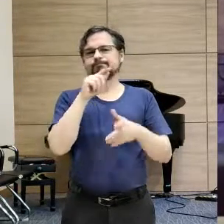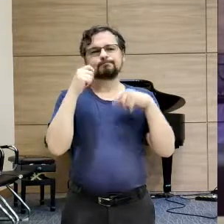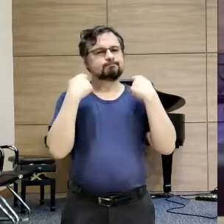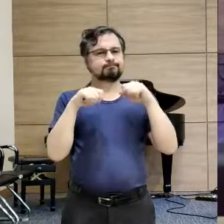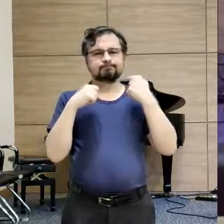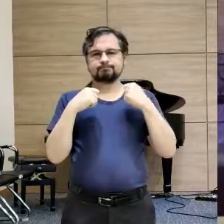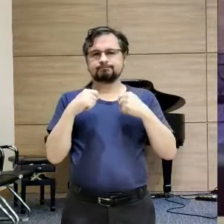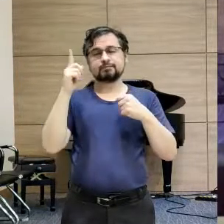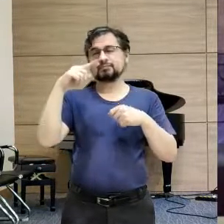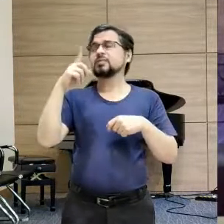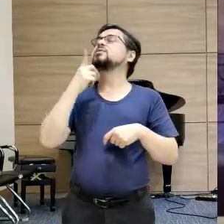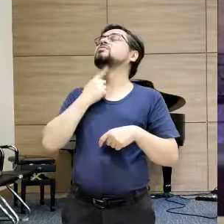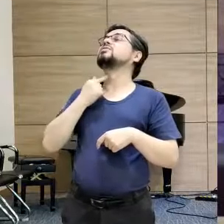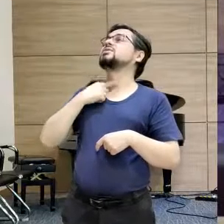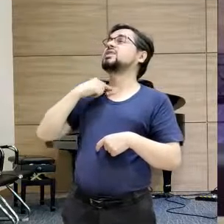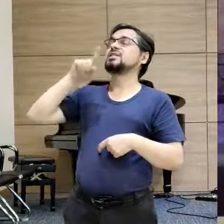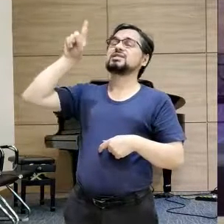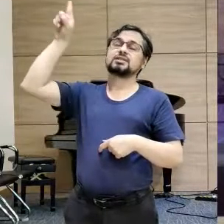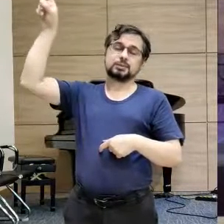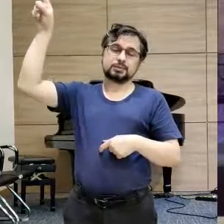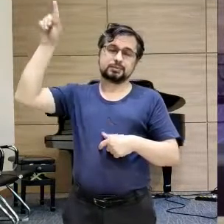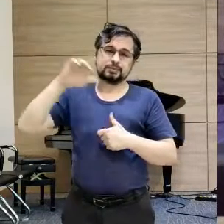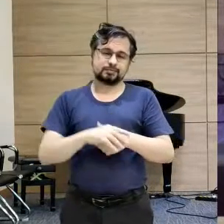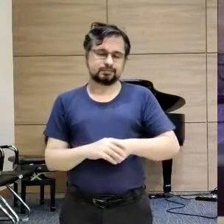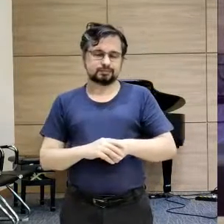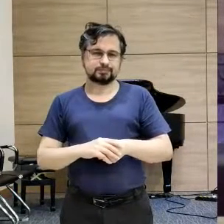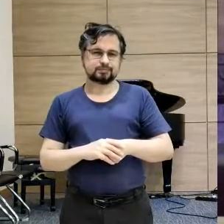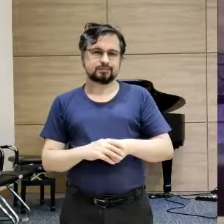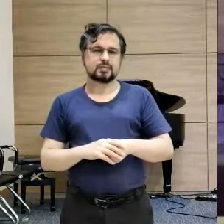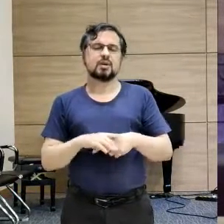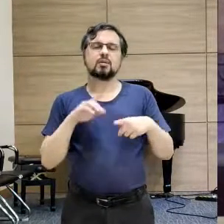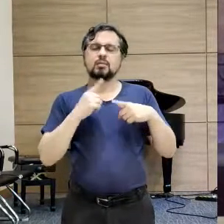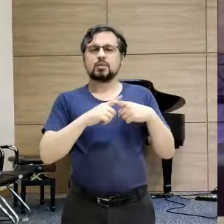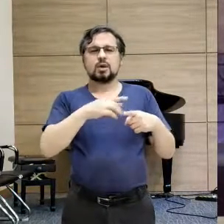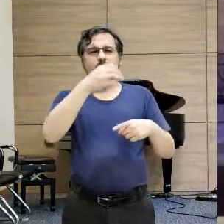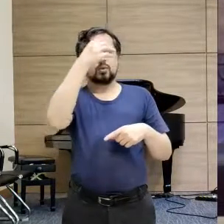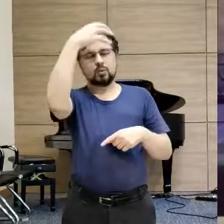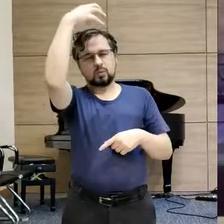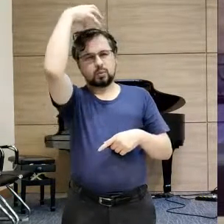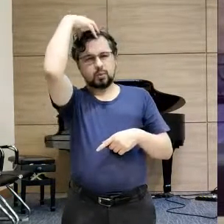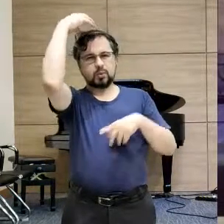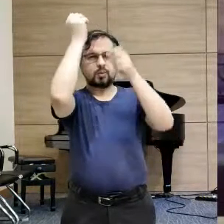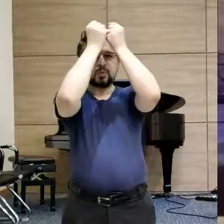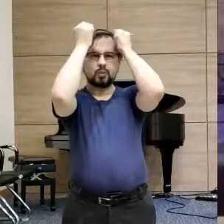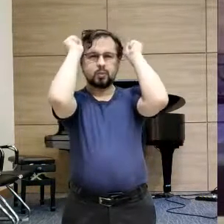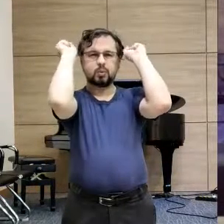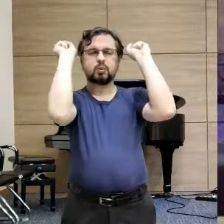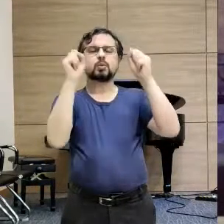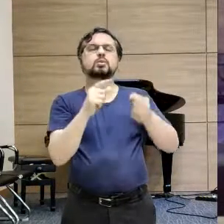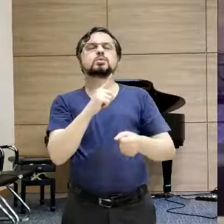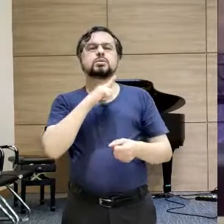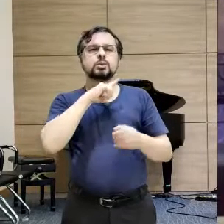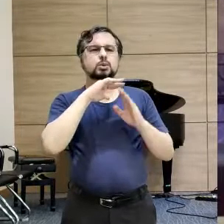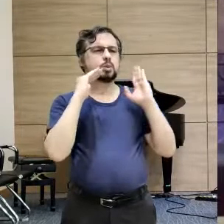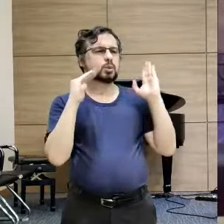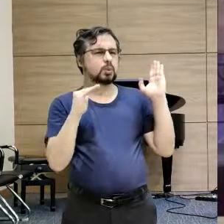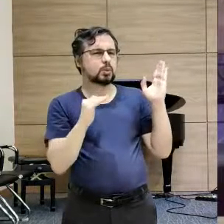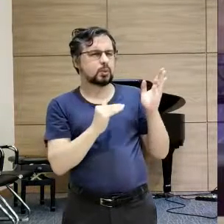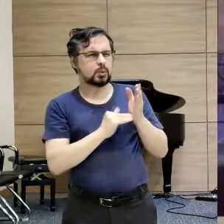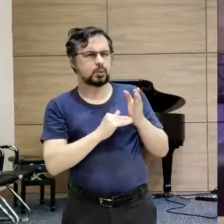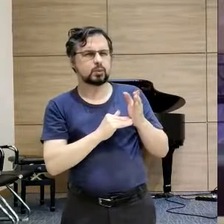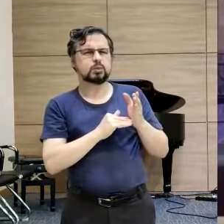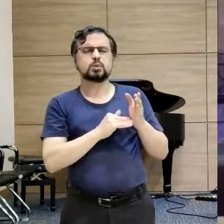a vontade de Deus. Porque o rei Saul, embora tinha todas as prerrogativas de um rei imperioso, de